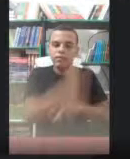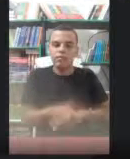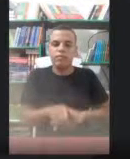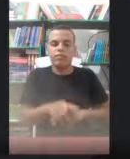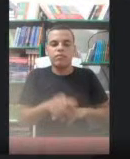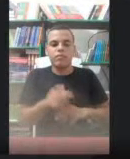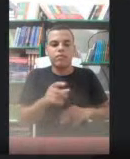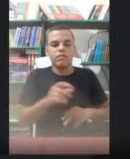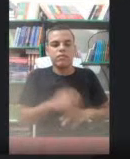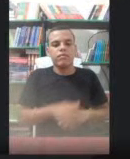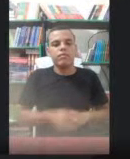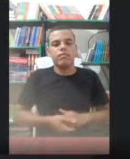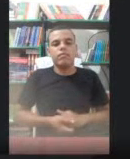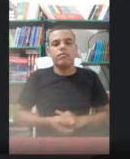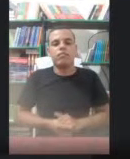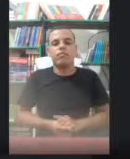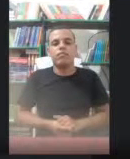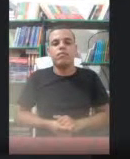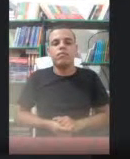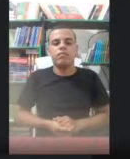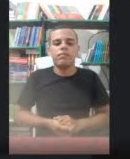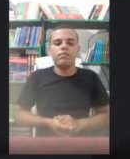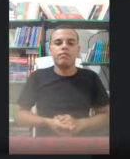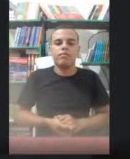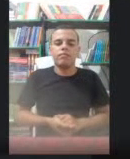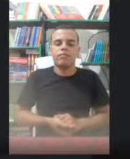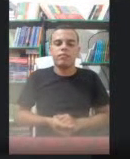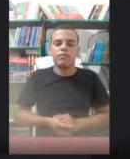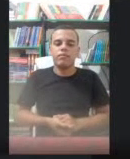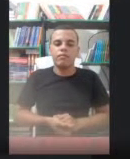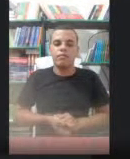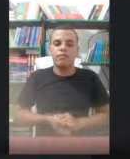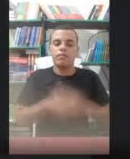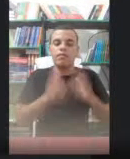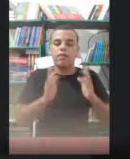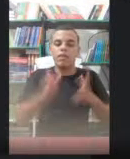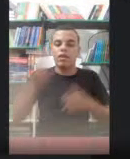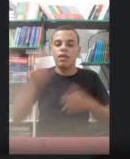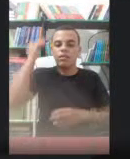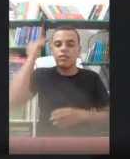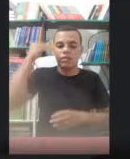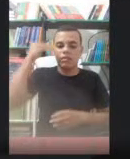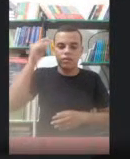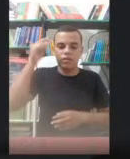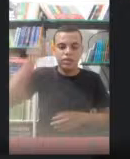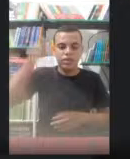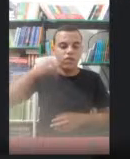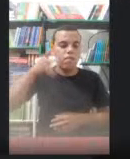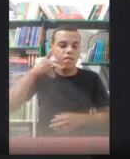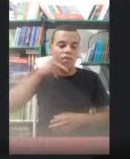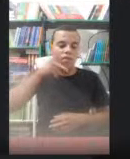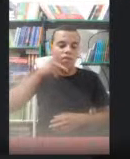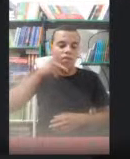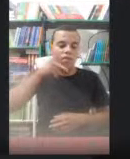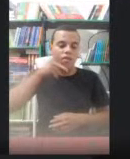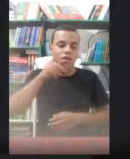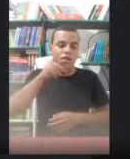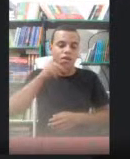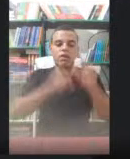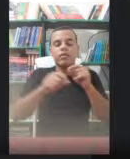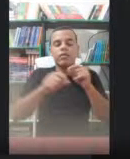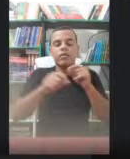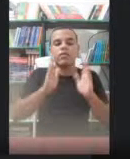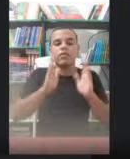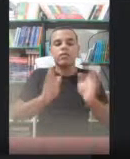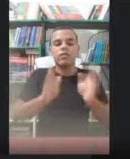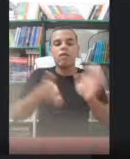modelos já instituídos, né? E aí uma experiência bem exitosa que nós tivemos aqui em João Pessoa, né? Já a partir de uma proposta